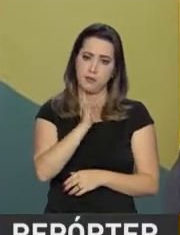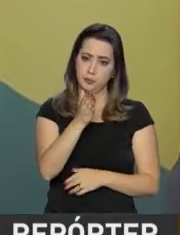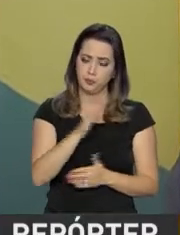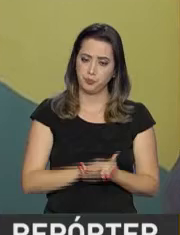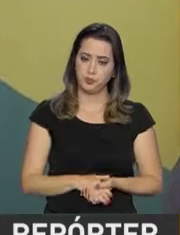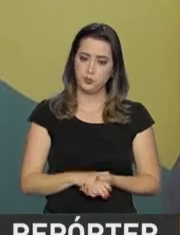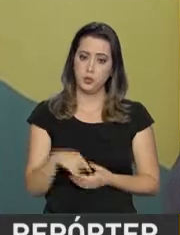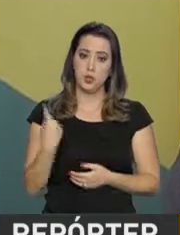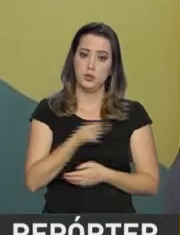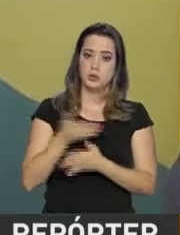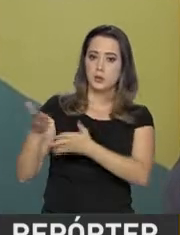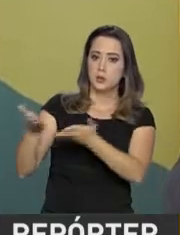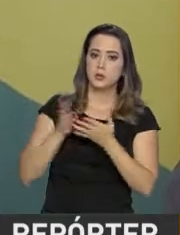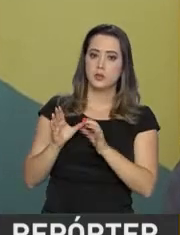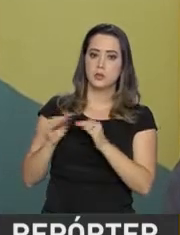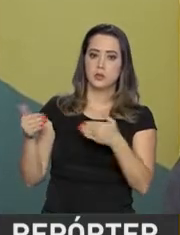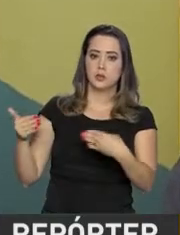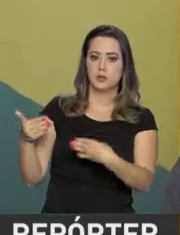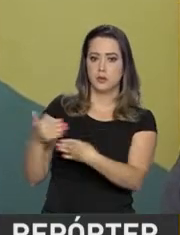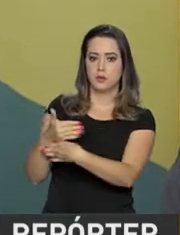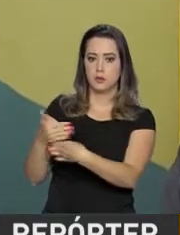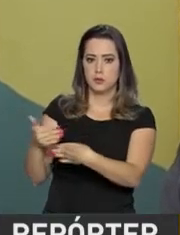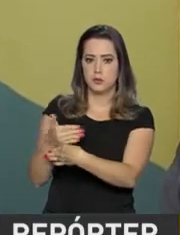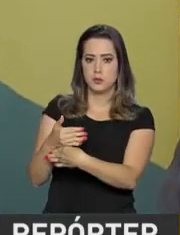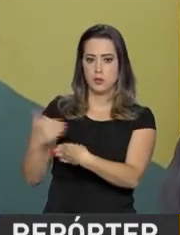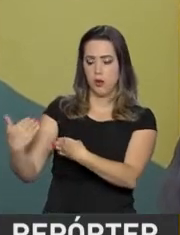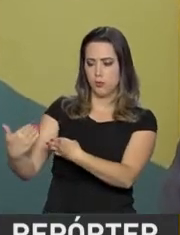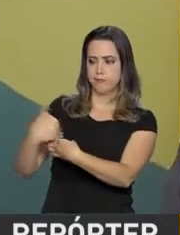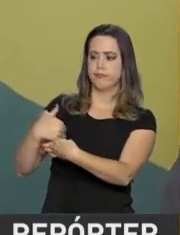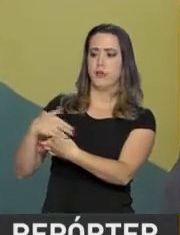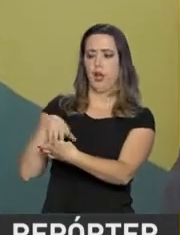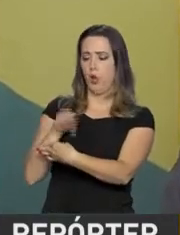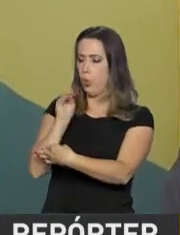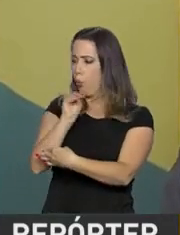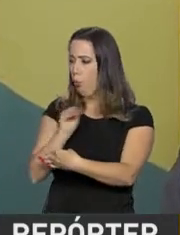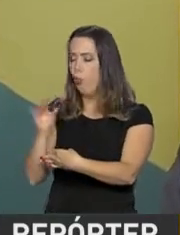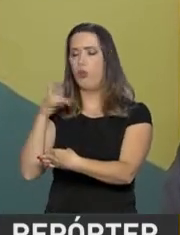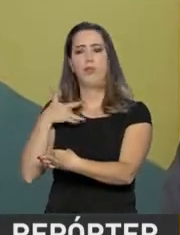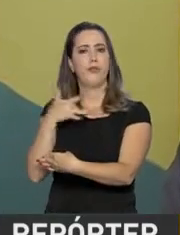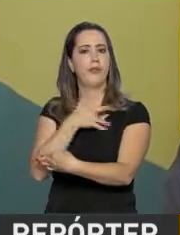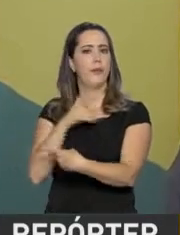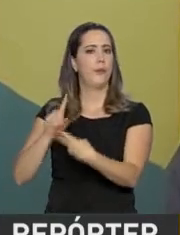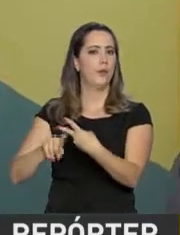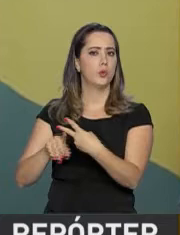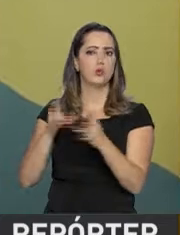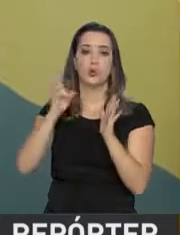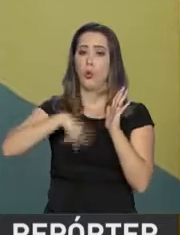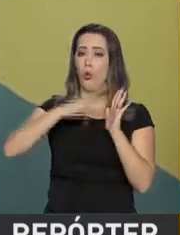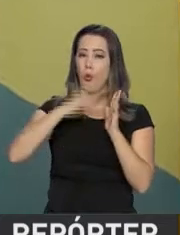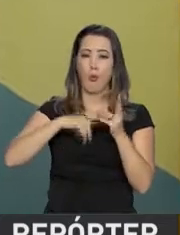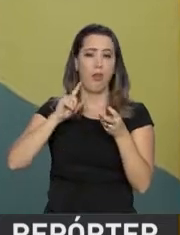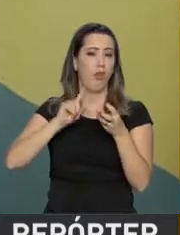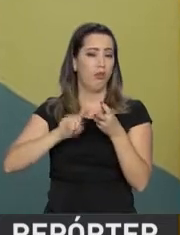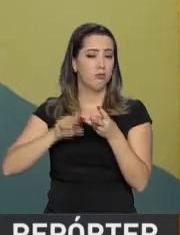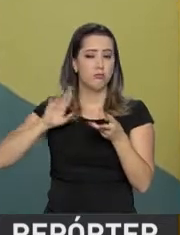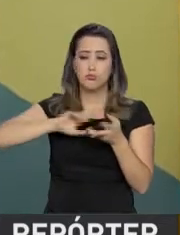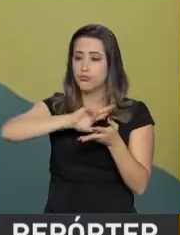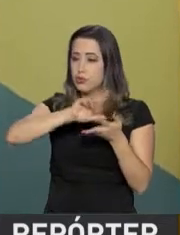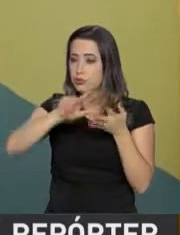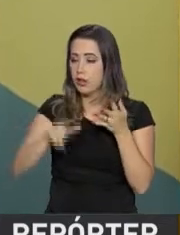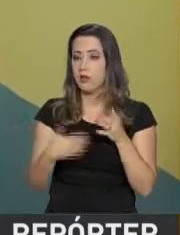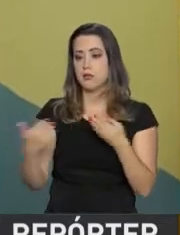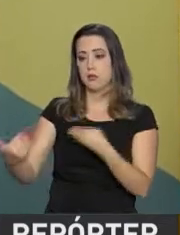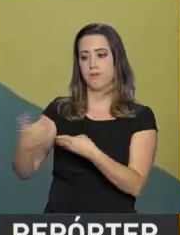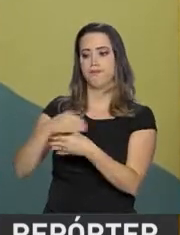triagem estamos dando assistência médica estamos providenciando a documentação e isso faz com que se tenha uma